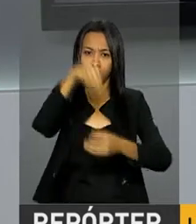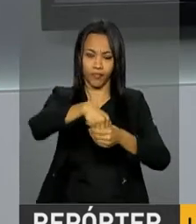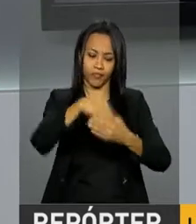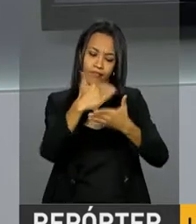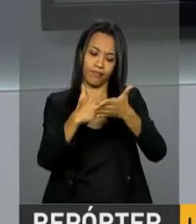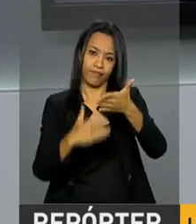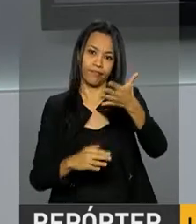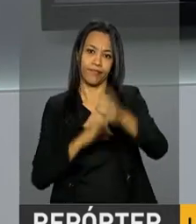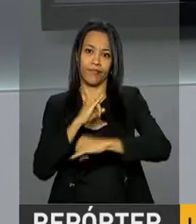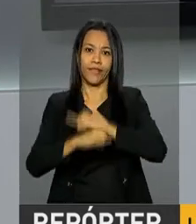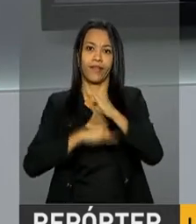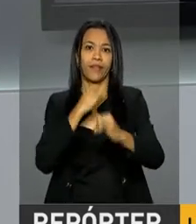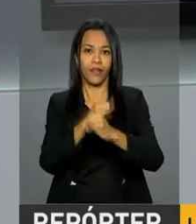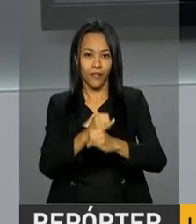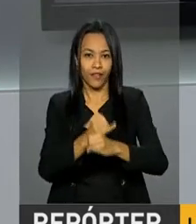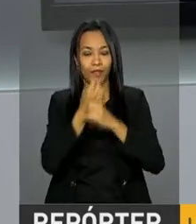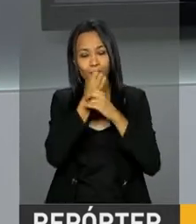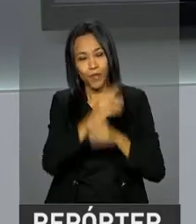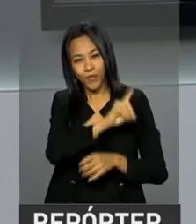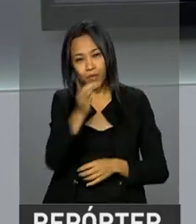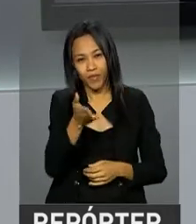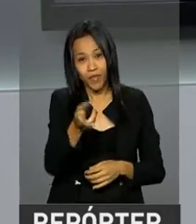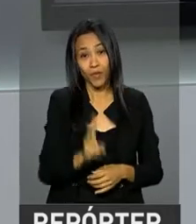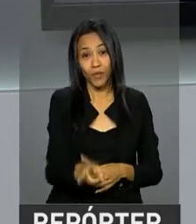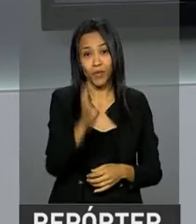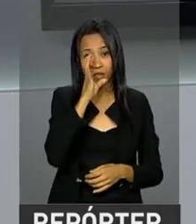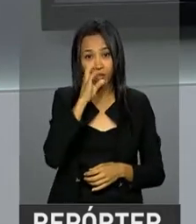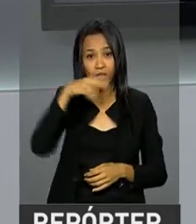nossa página na internet. Um bom dia para você e